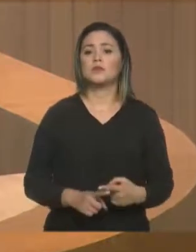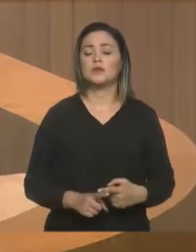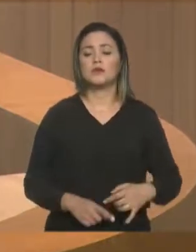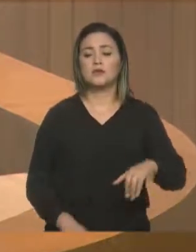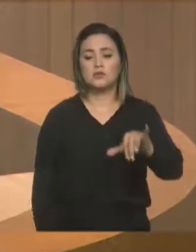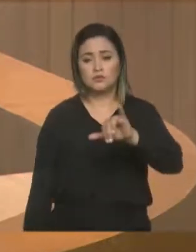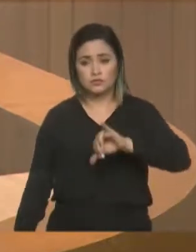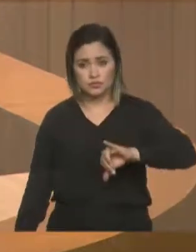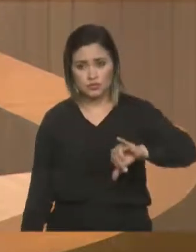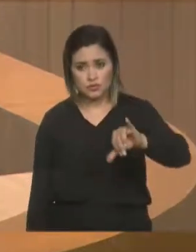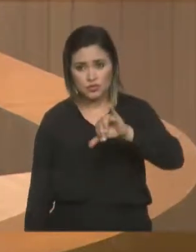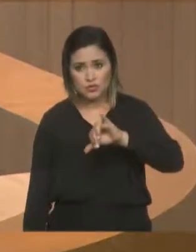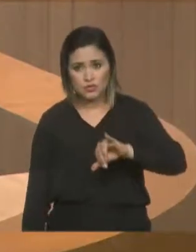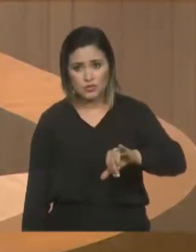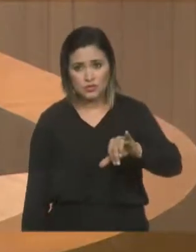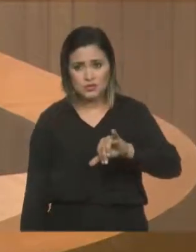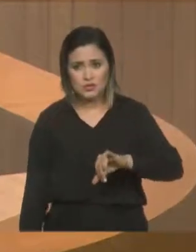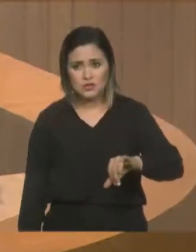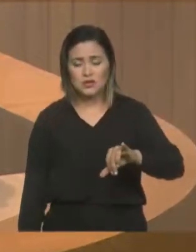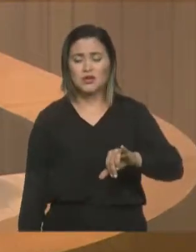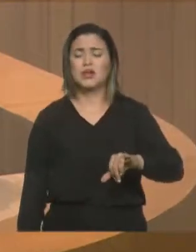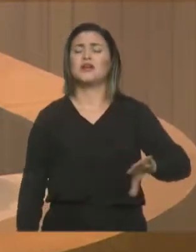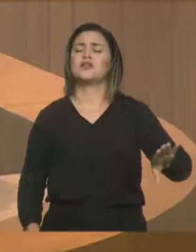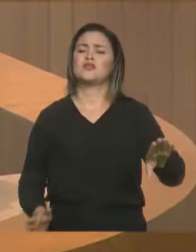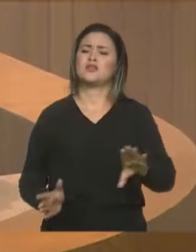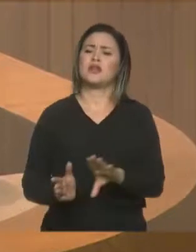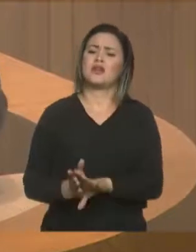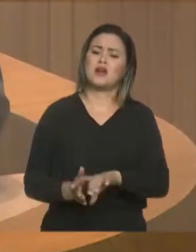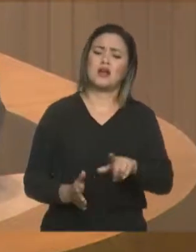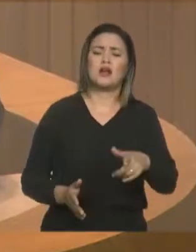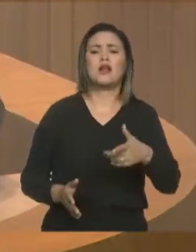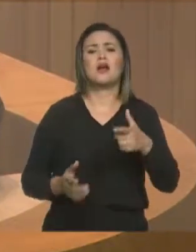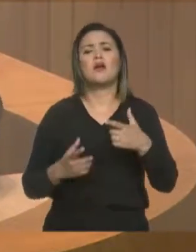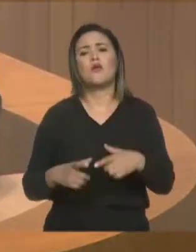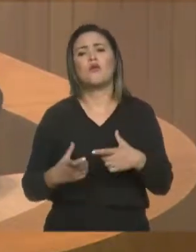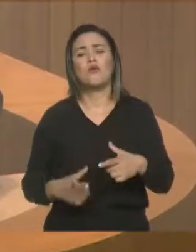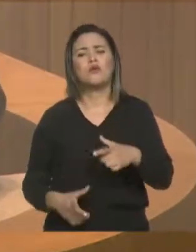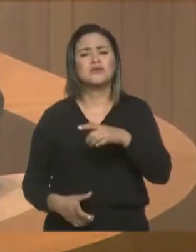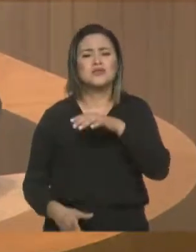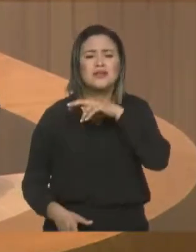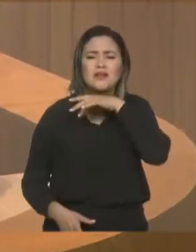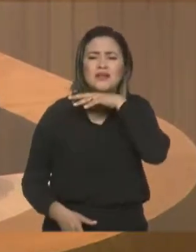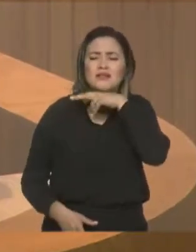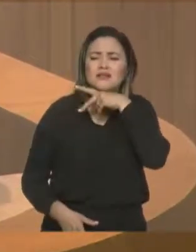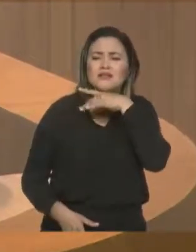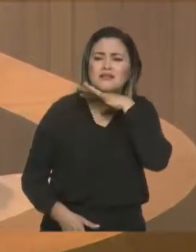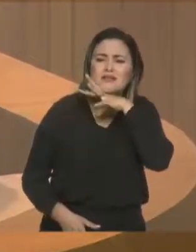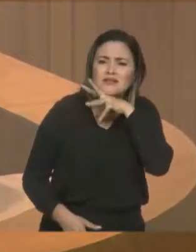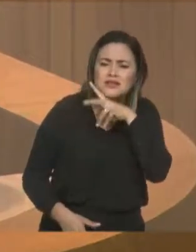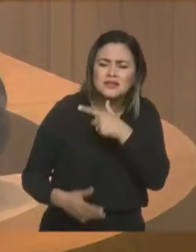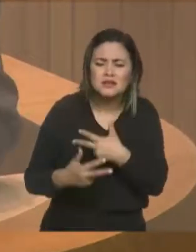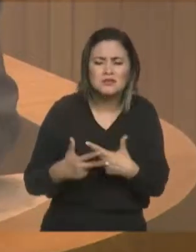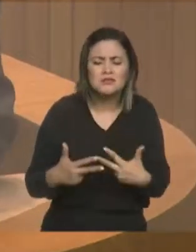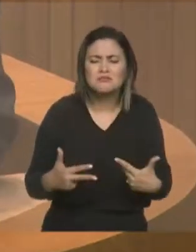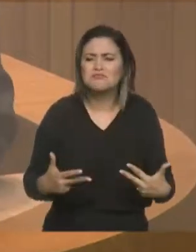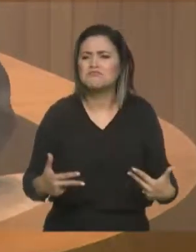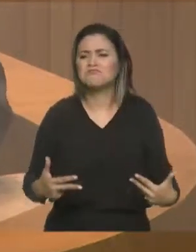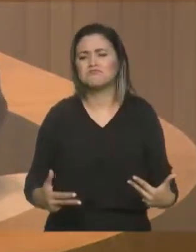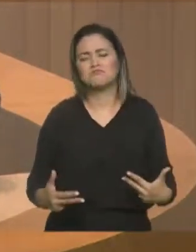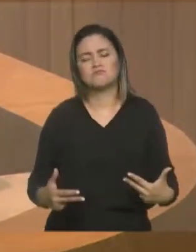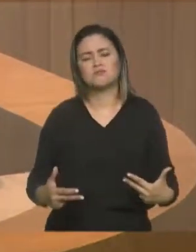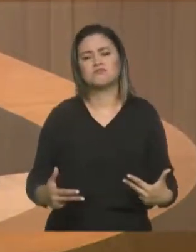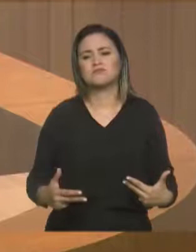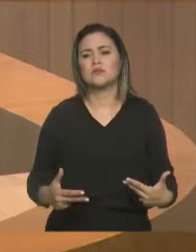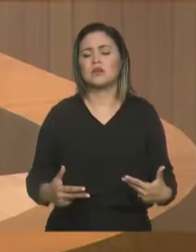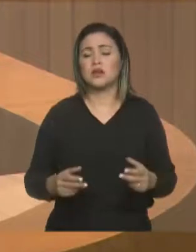berçários, as áreas de reprodução das espécies, atinge os mangues, os manguezais, que é